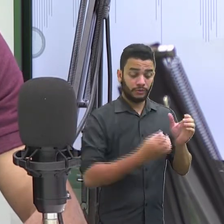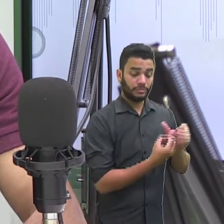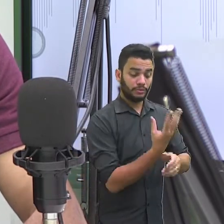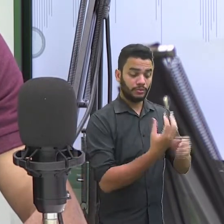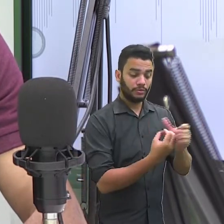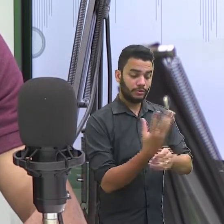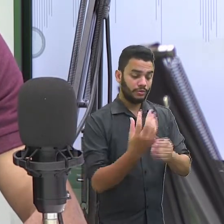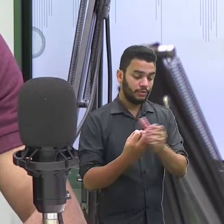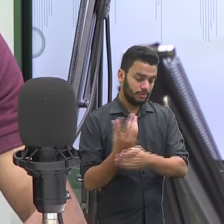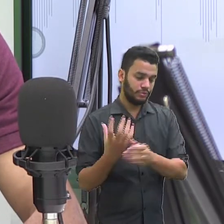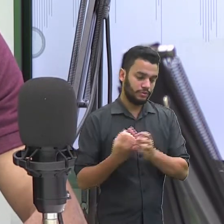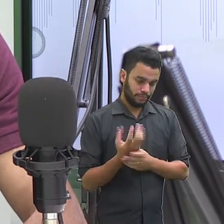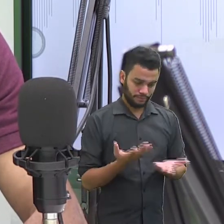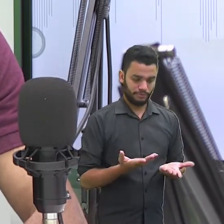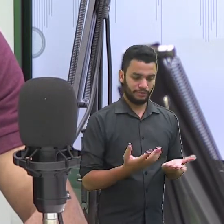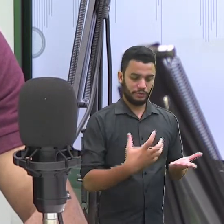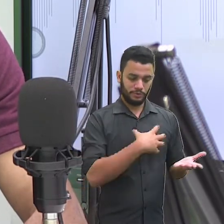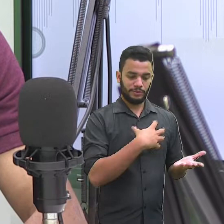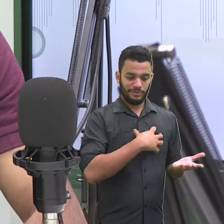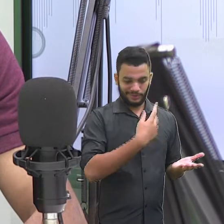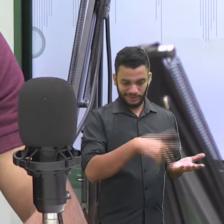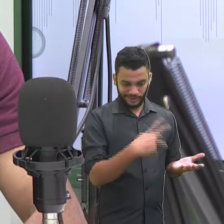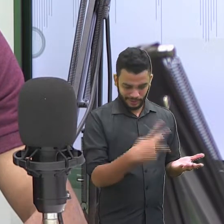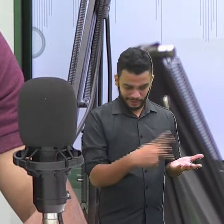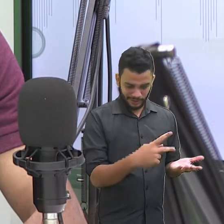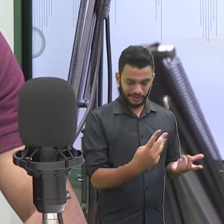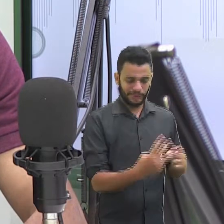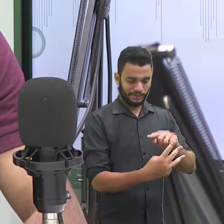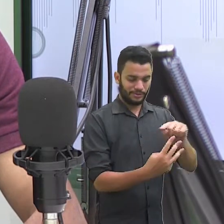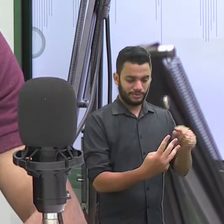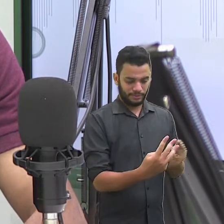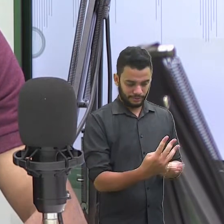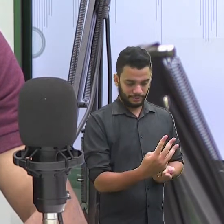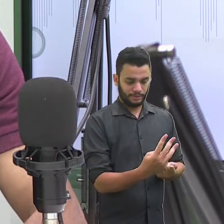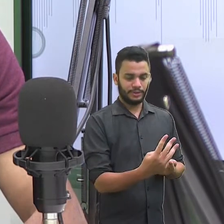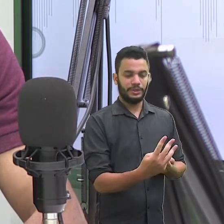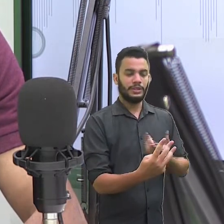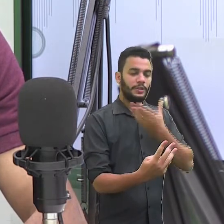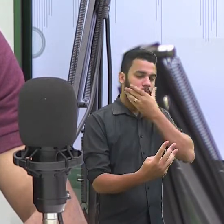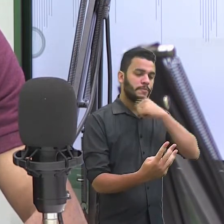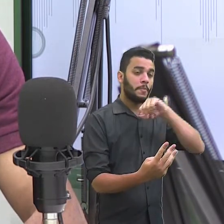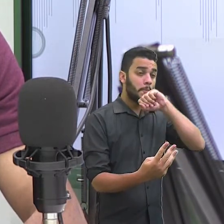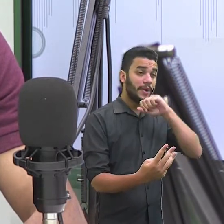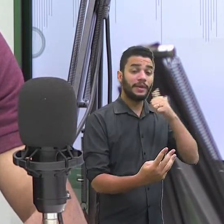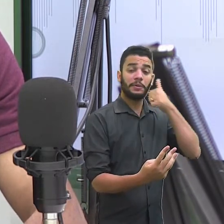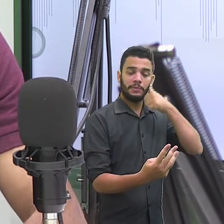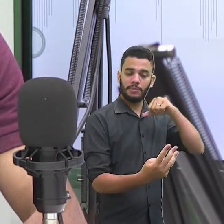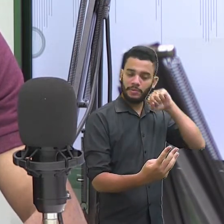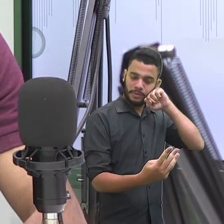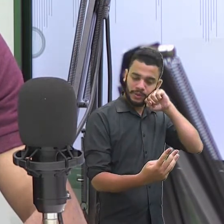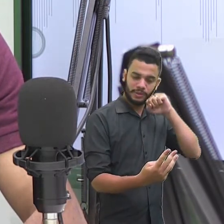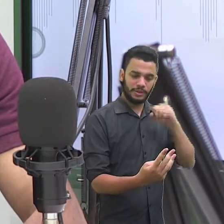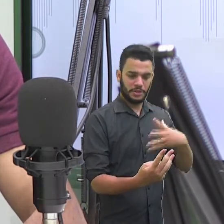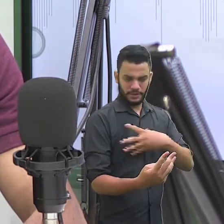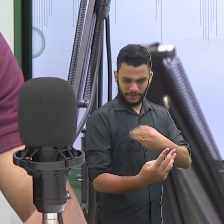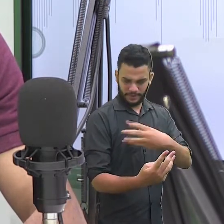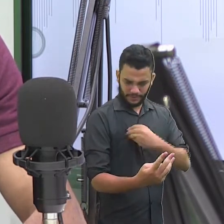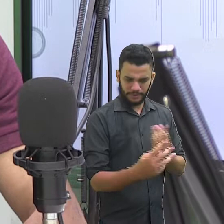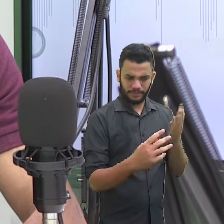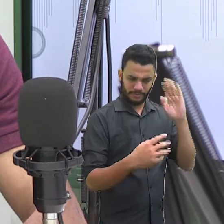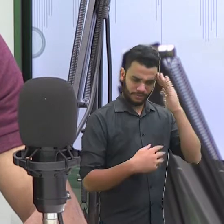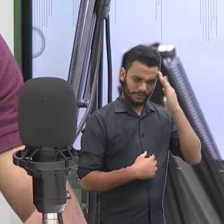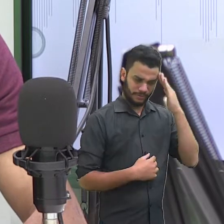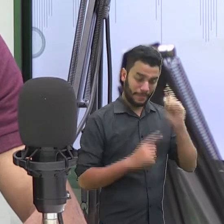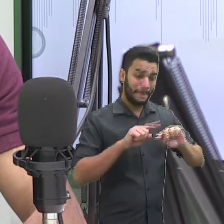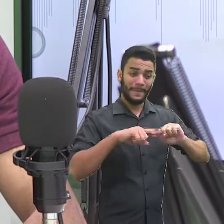relevante. Nós precisamos pensar sobre isso. A família... Uma família disfuncional acaba trazendo consequências